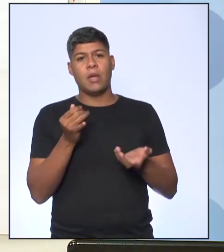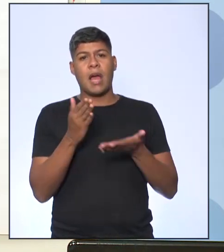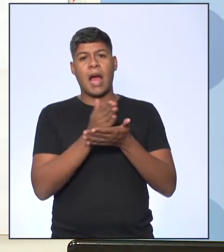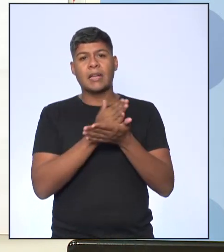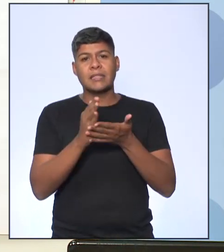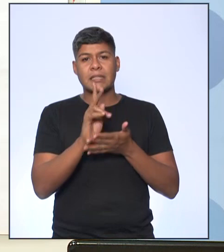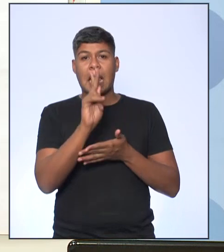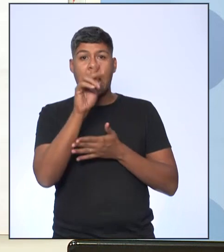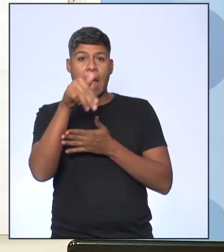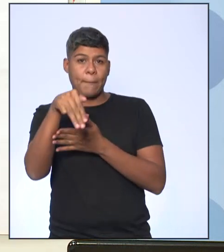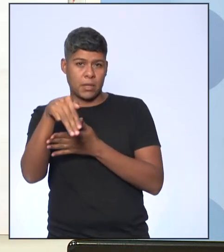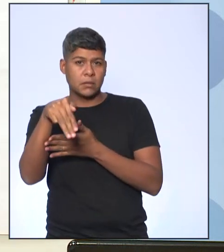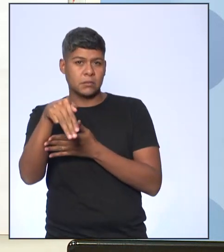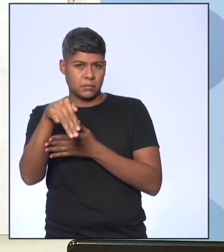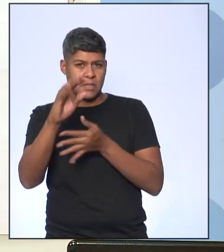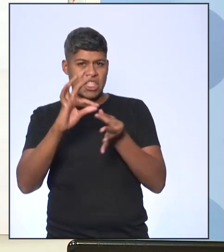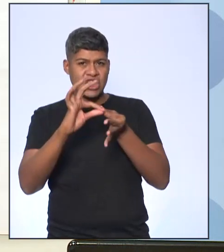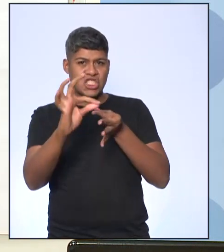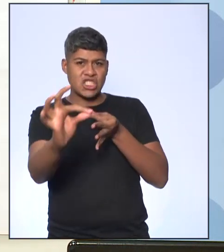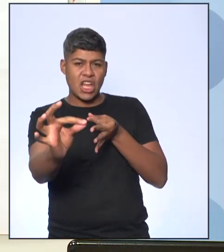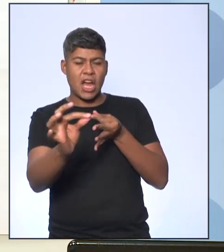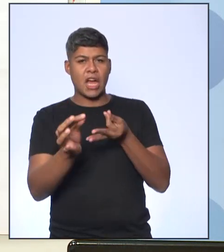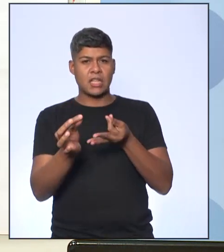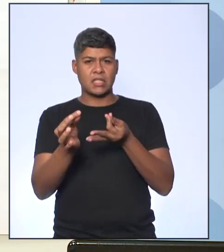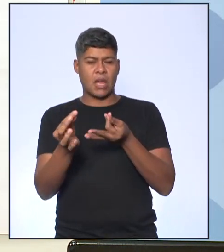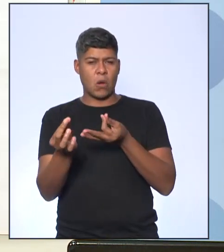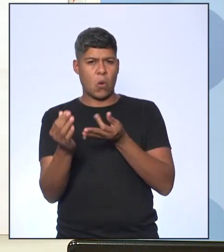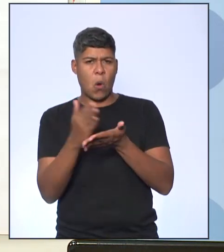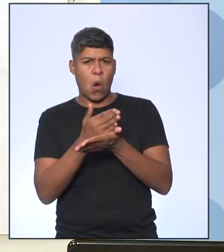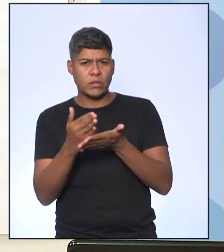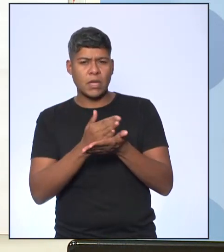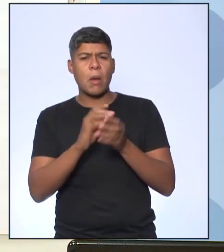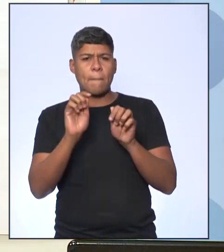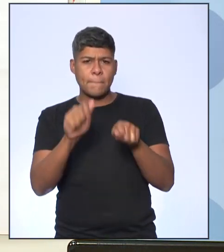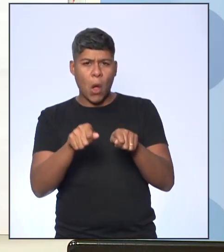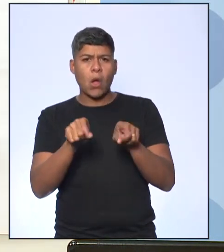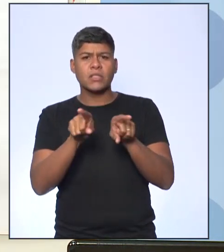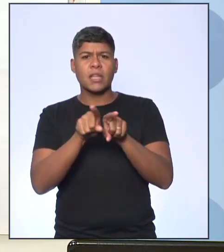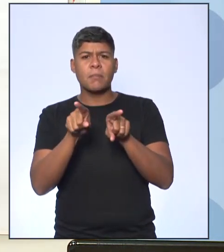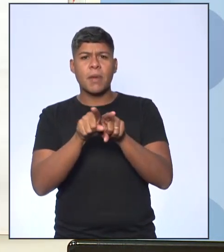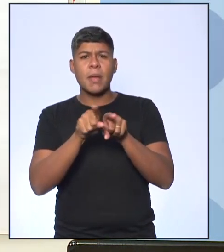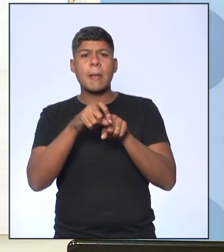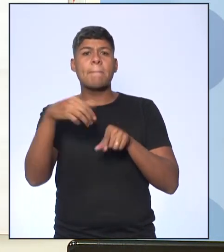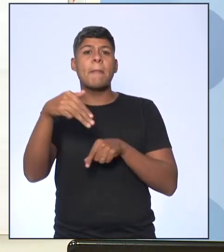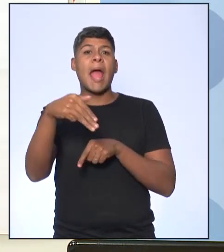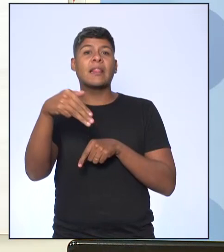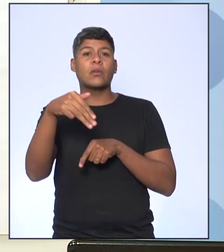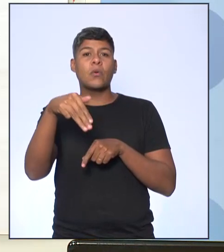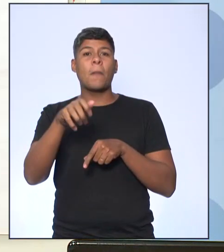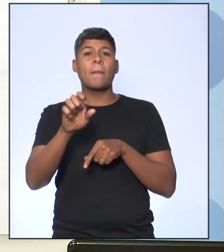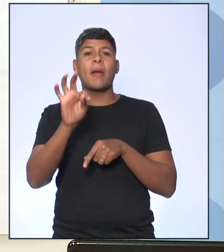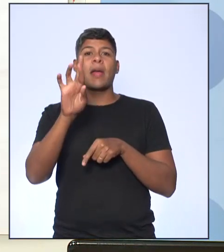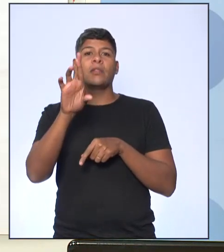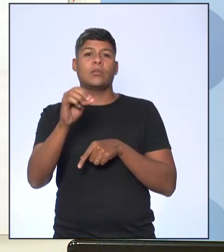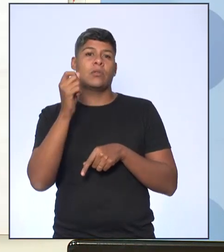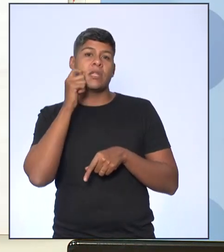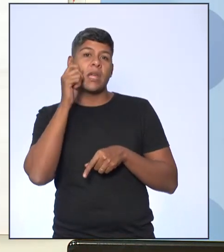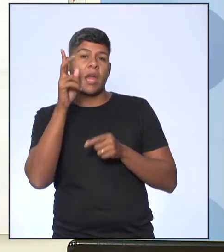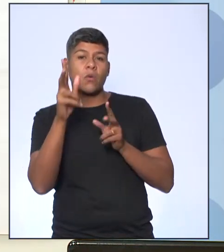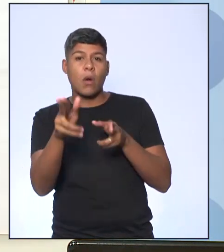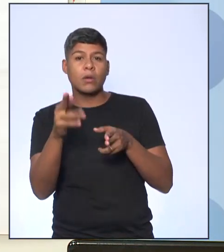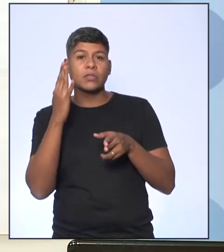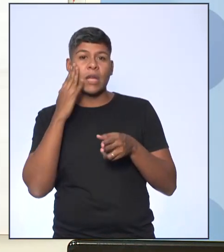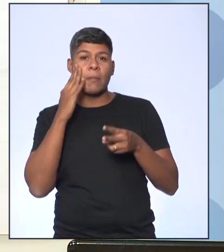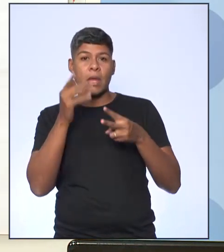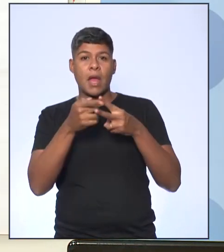em quilômetros, uma distância, alguma coisa, você pode medir também em metros. Aqui é a mesma ideia. Eu vou medir